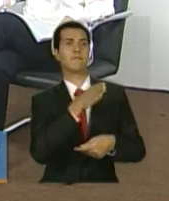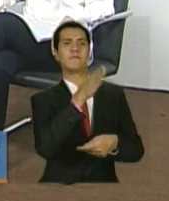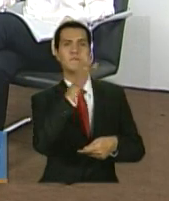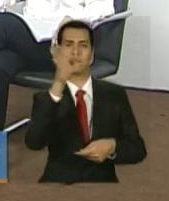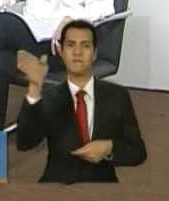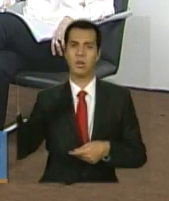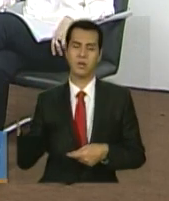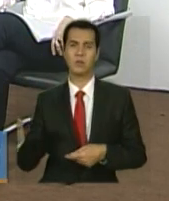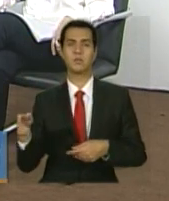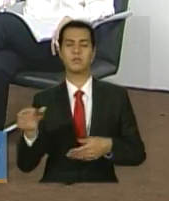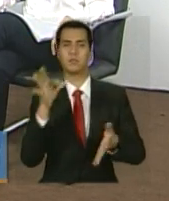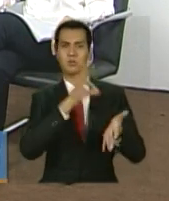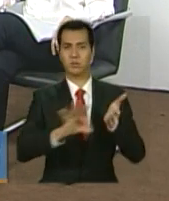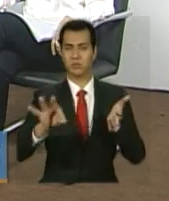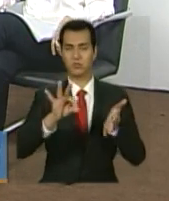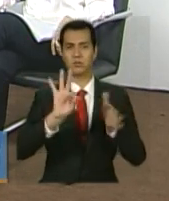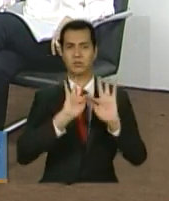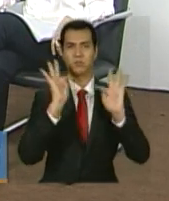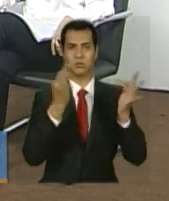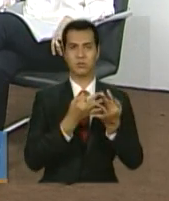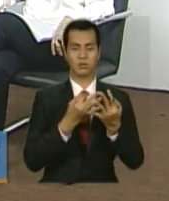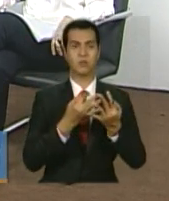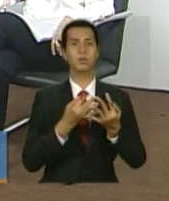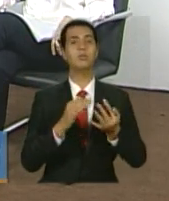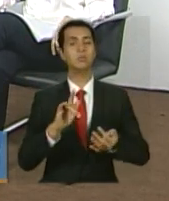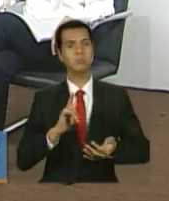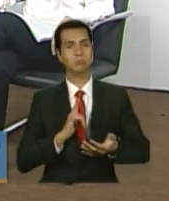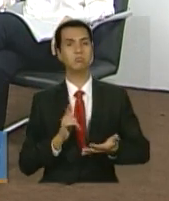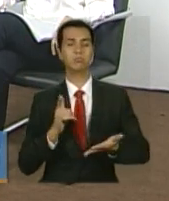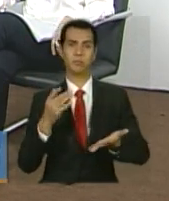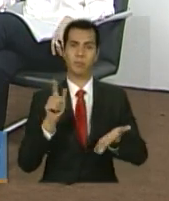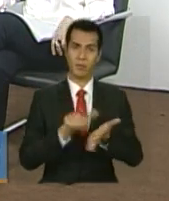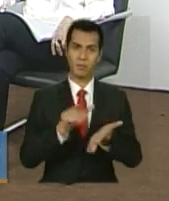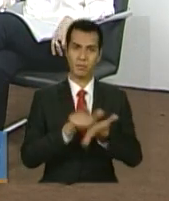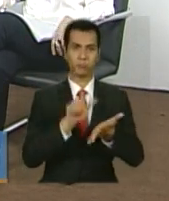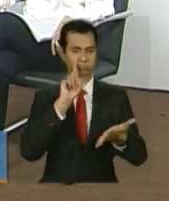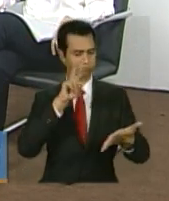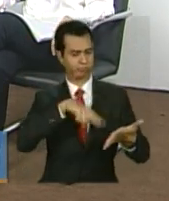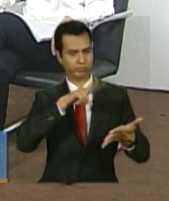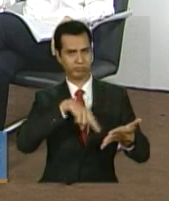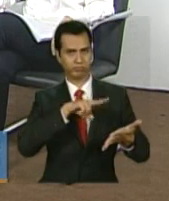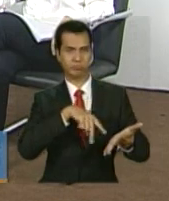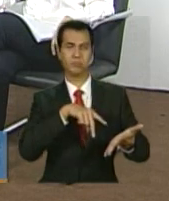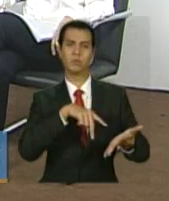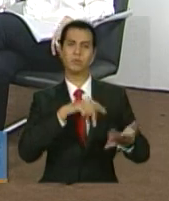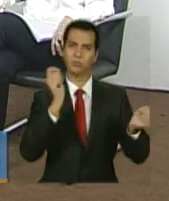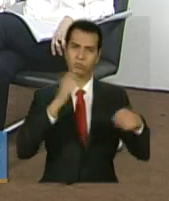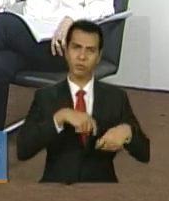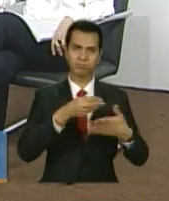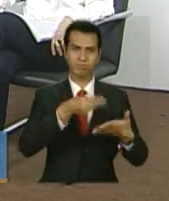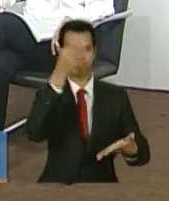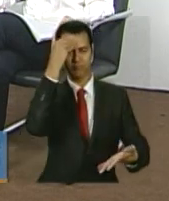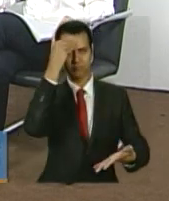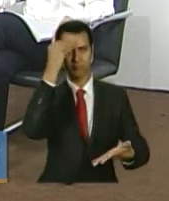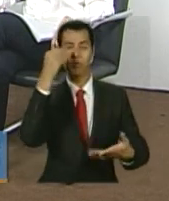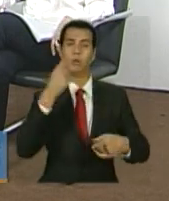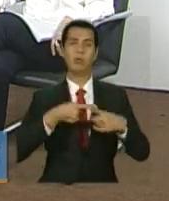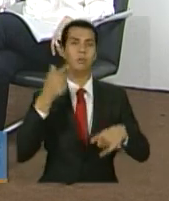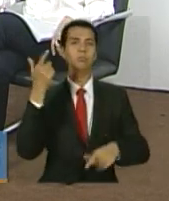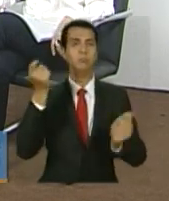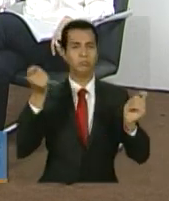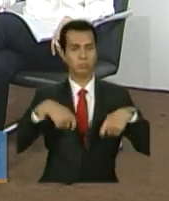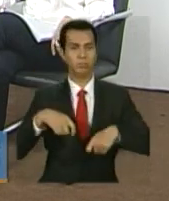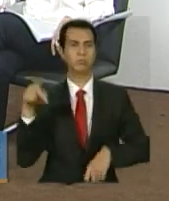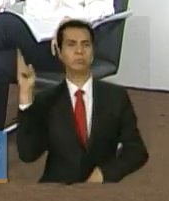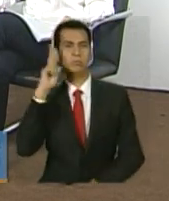o cadastramento fora da sede do município, porque é para que ele lembre